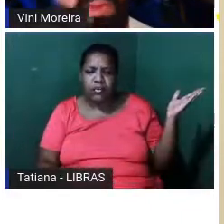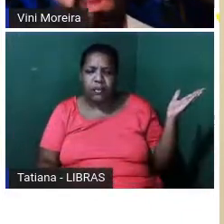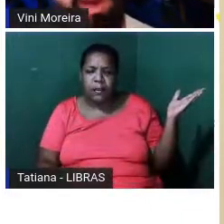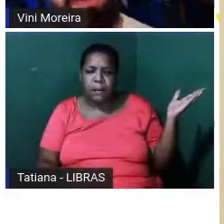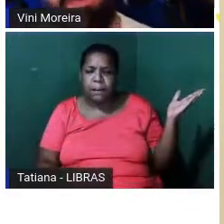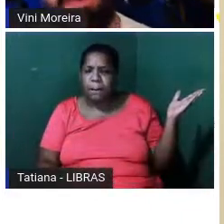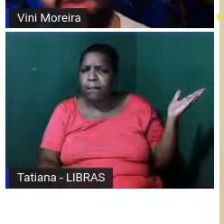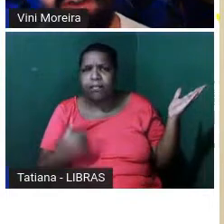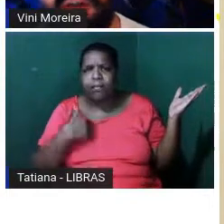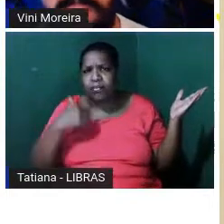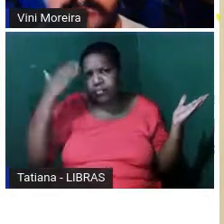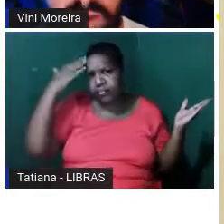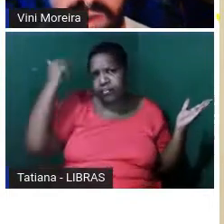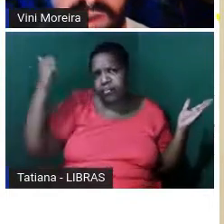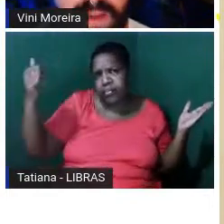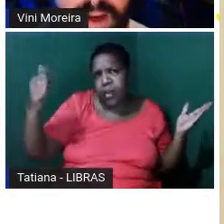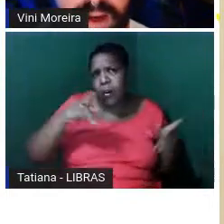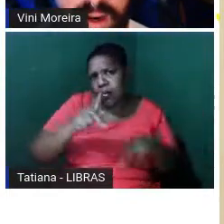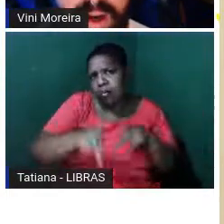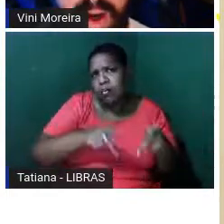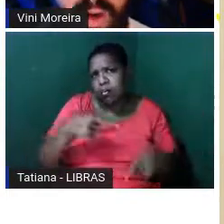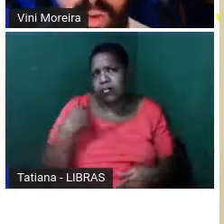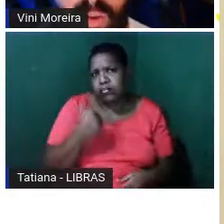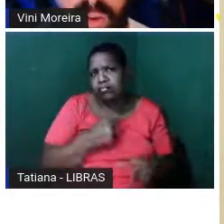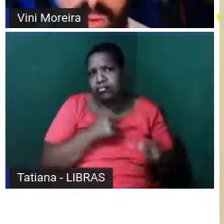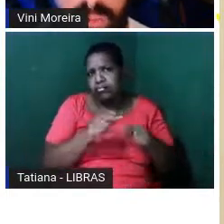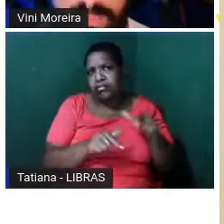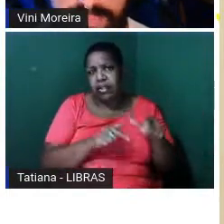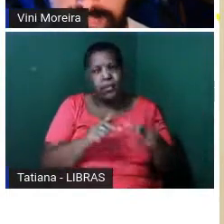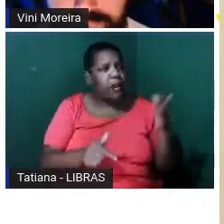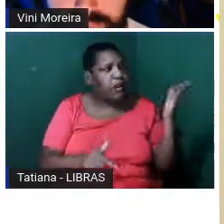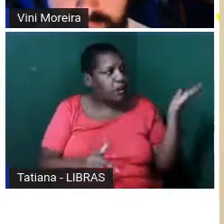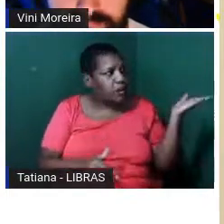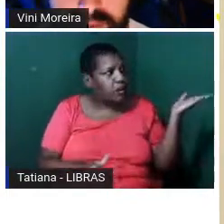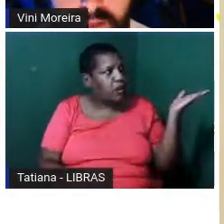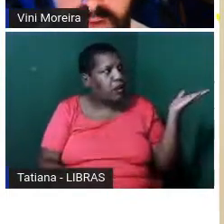muito populares para gente porque a gente trabalha com